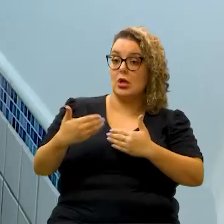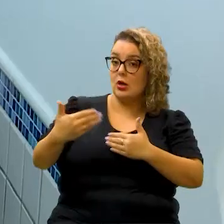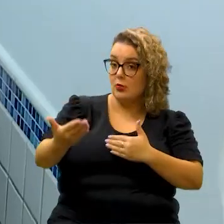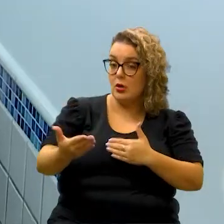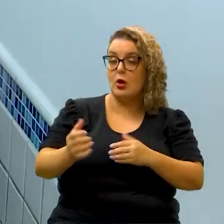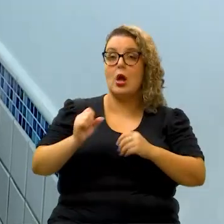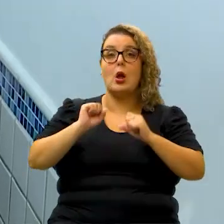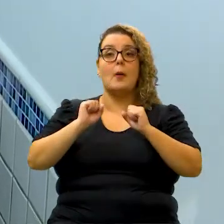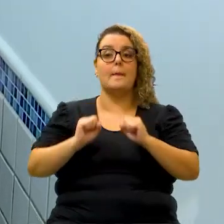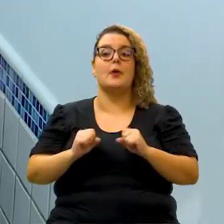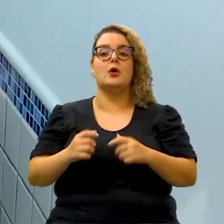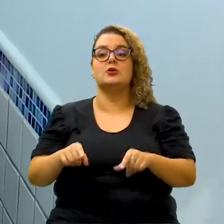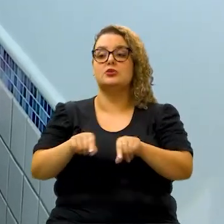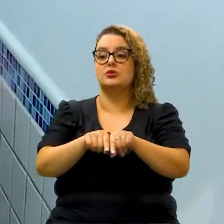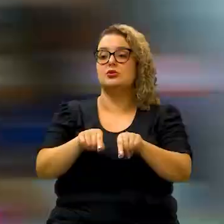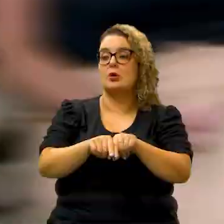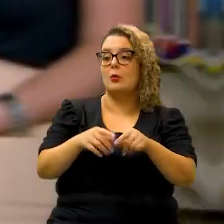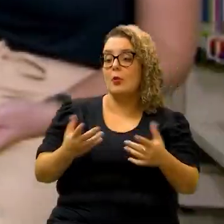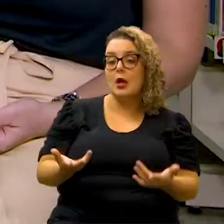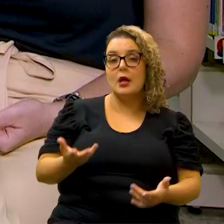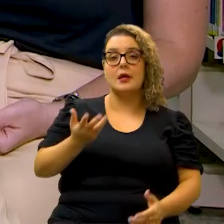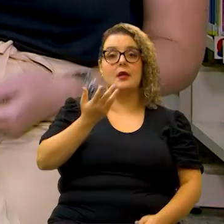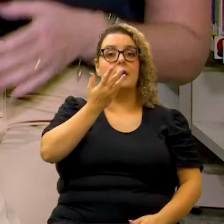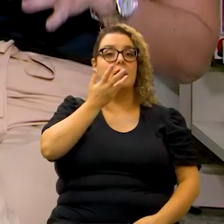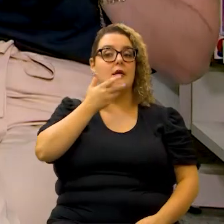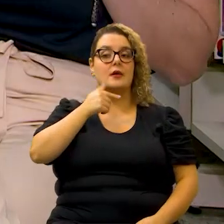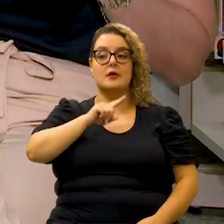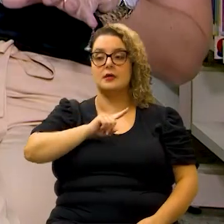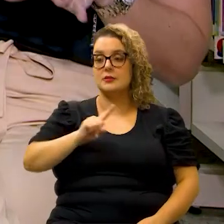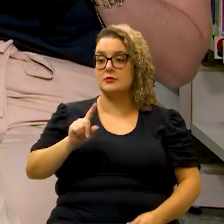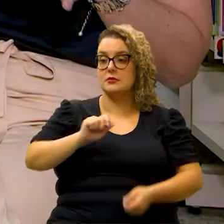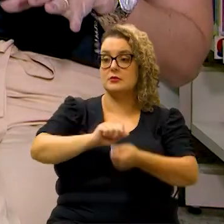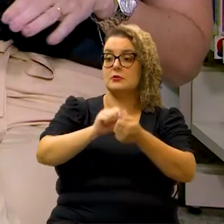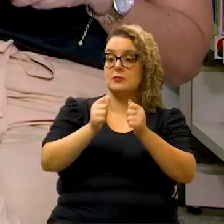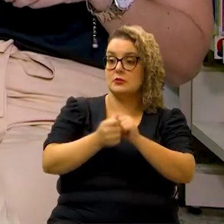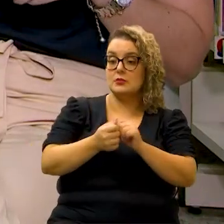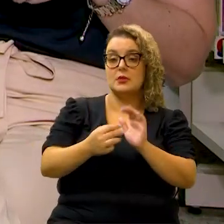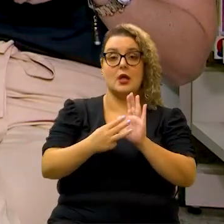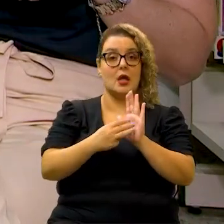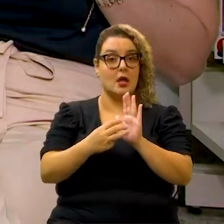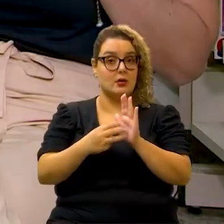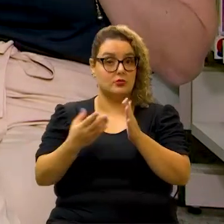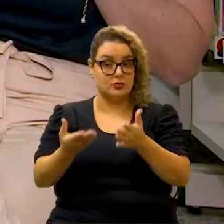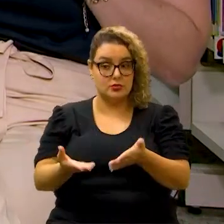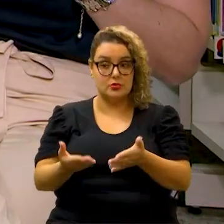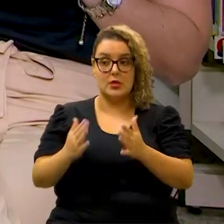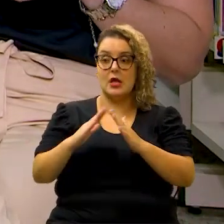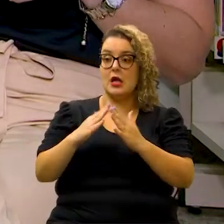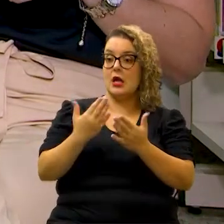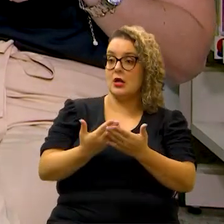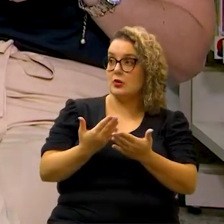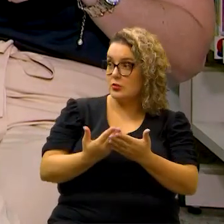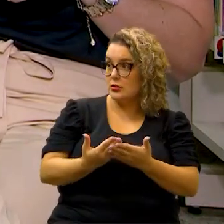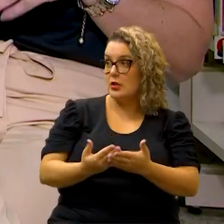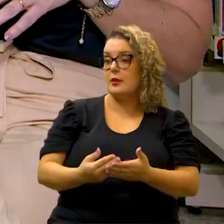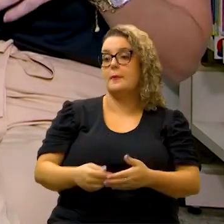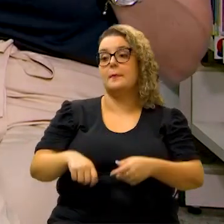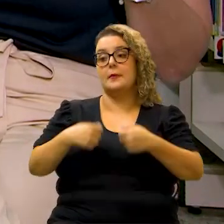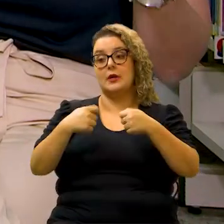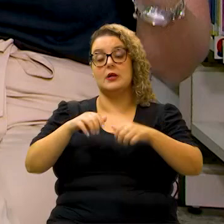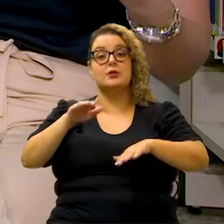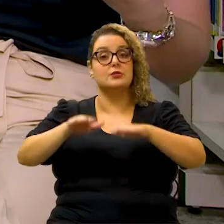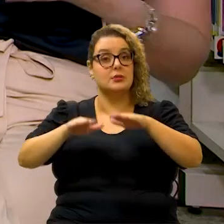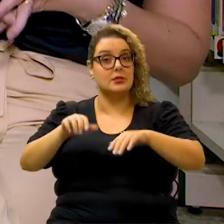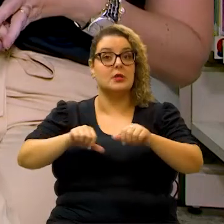pode sim protelar, às vezes tem também a questão, a criança não se adaptou àquela metodologia, àquela